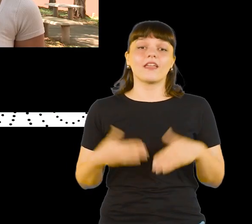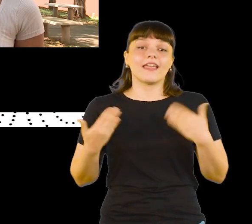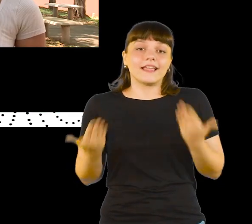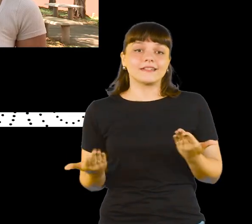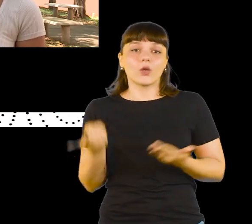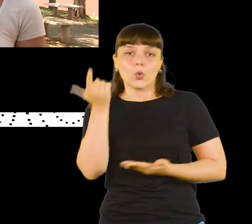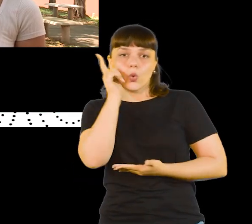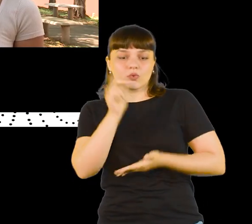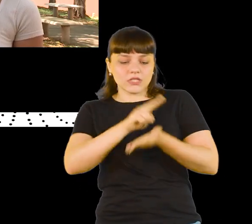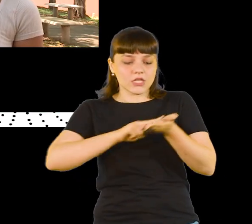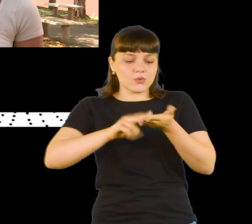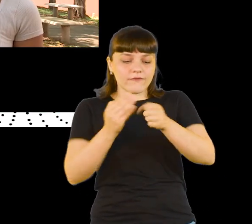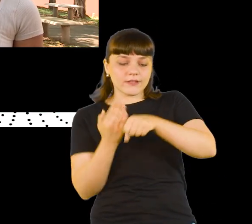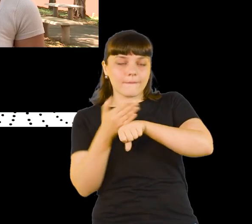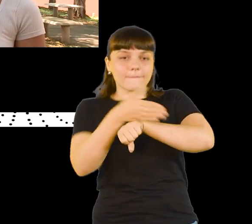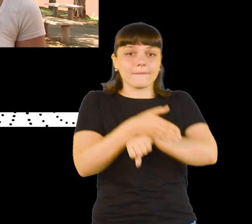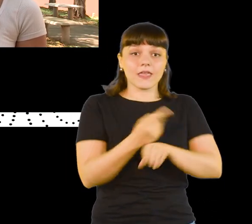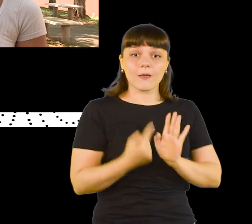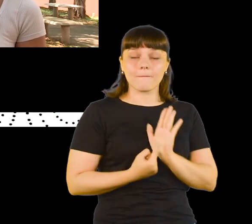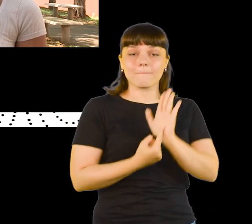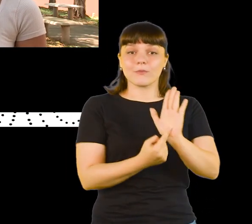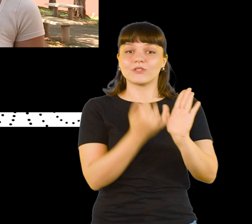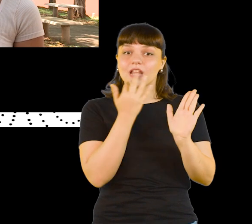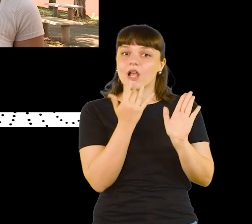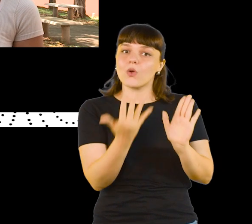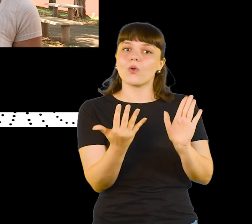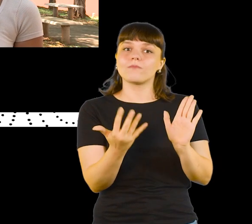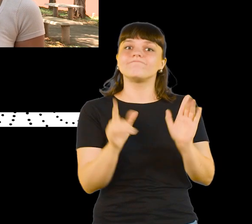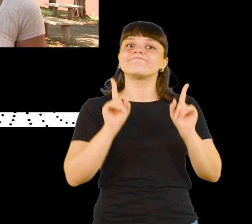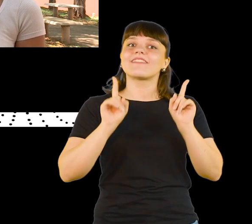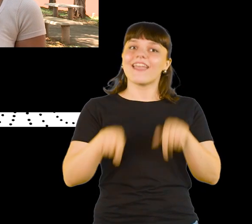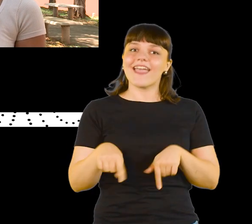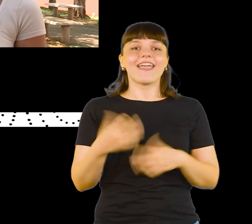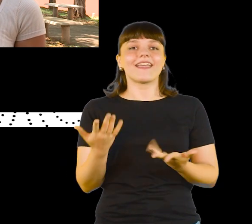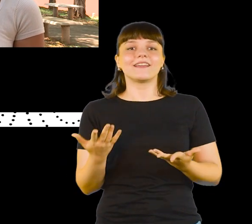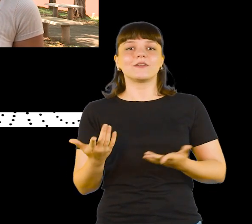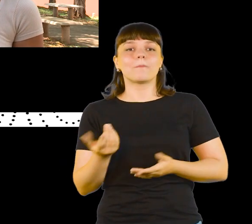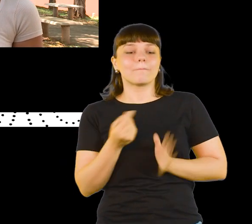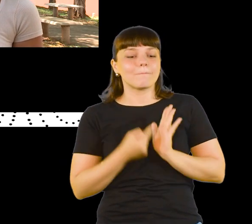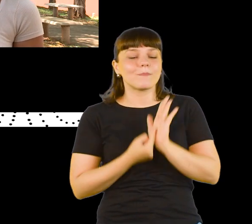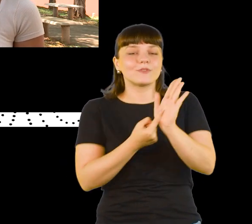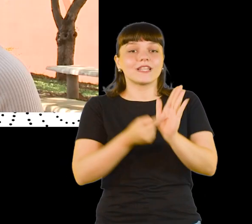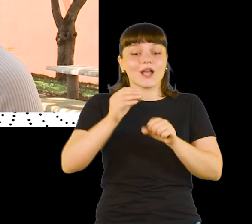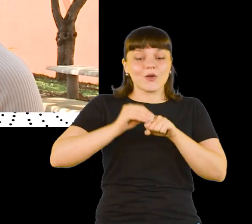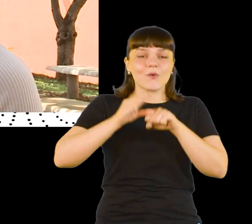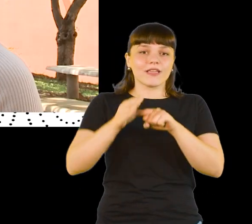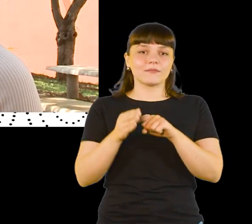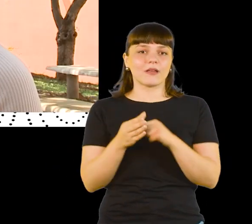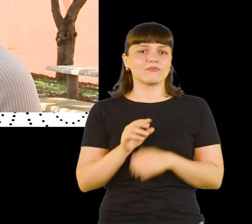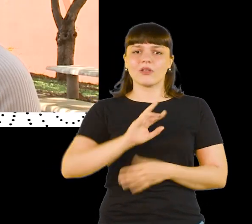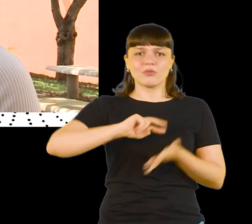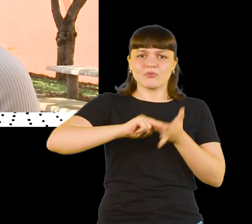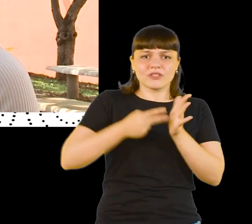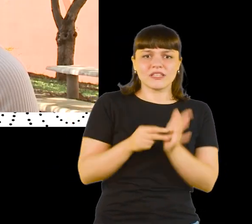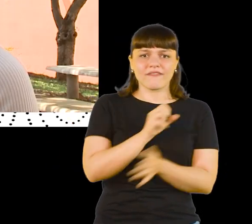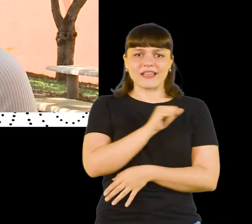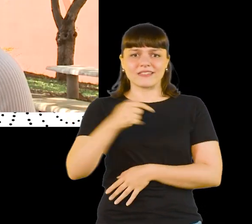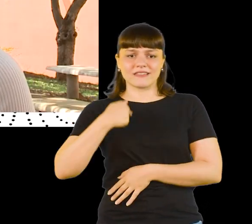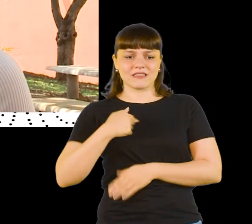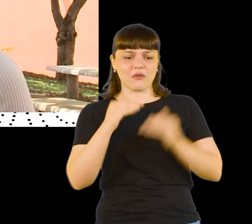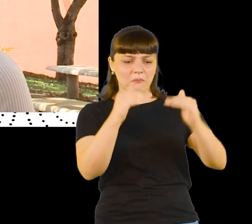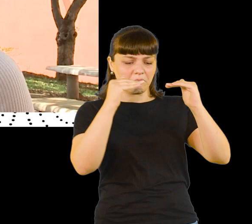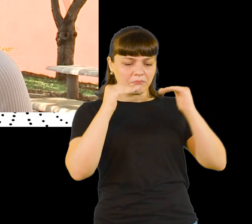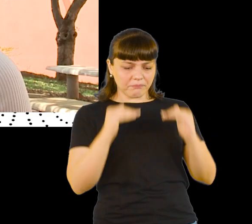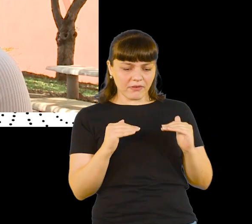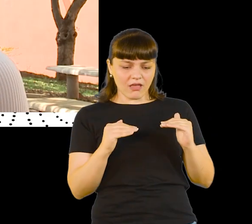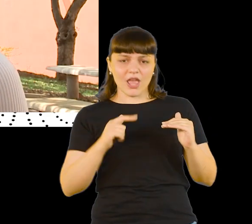Então, entrar dentro da universidade e trazer cor para a universidade é também trazer mais conhecimento. Não quer dizer que se eu estou numa classe